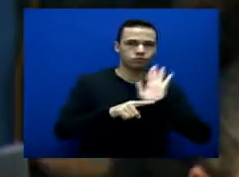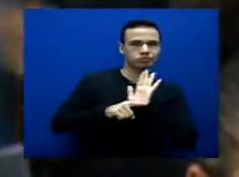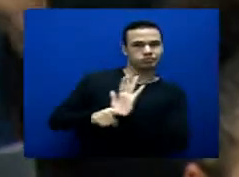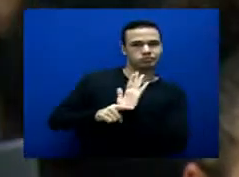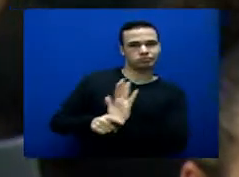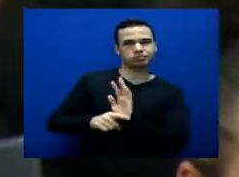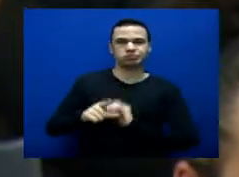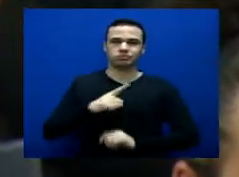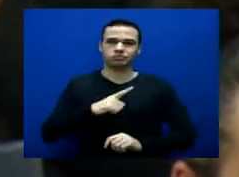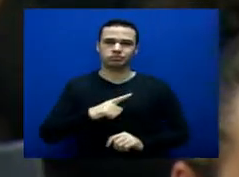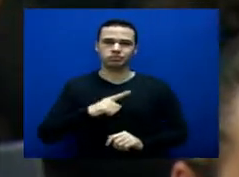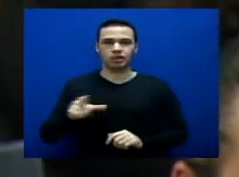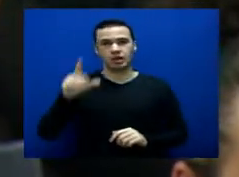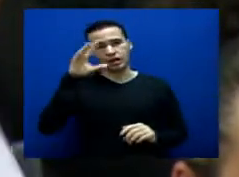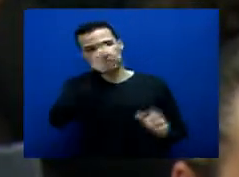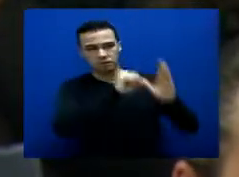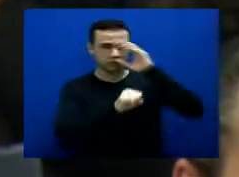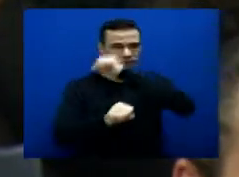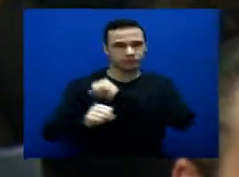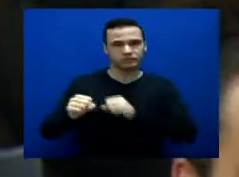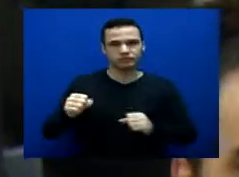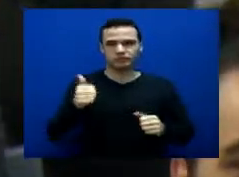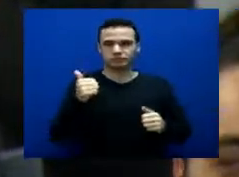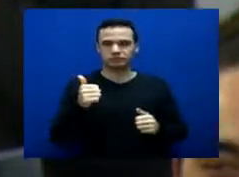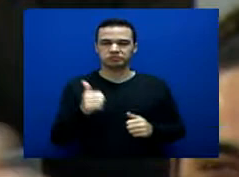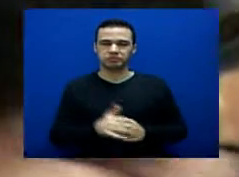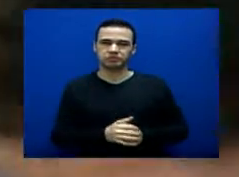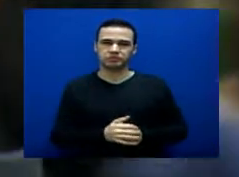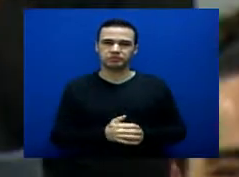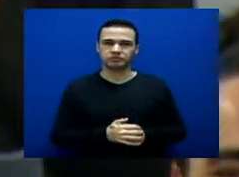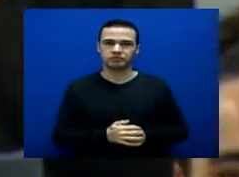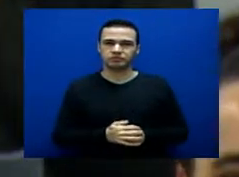Quase cumprimentei a mim mesmo. Aprendi com Vossa Excelência. Você lembra? Quase cumprimentei a mim mesmo, né?